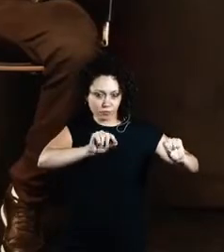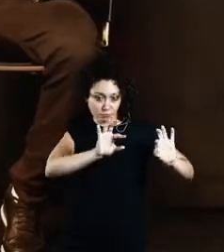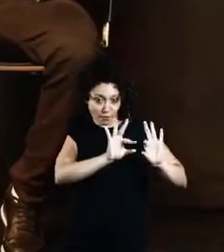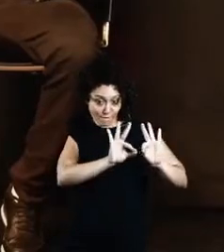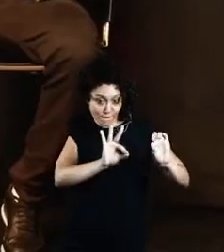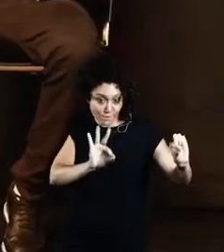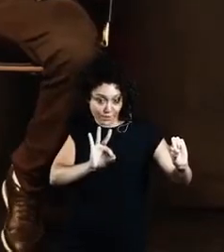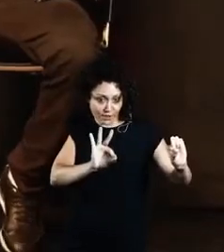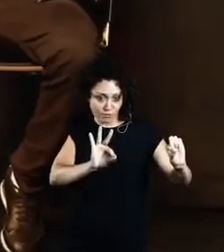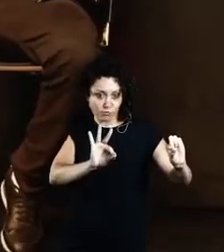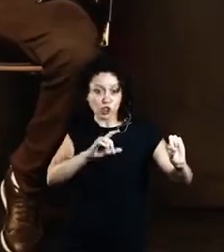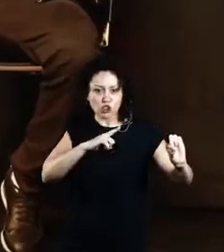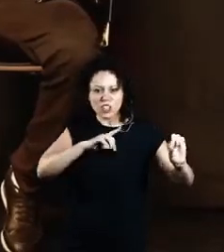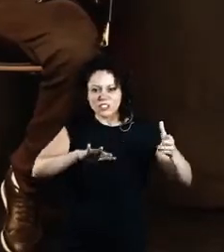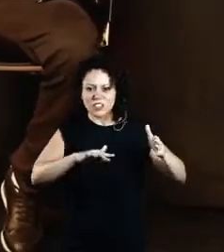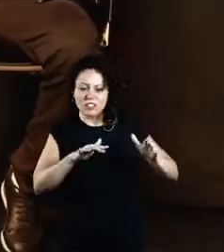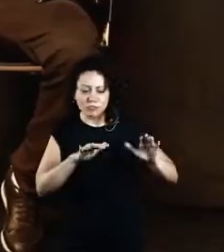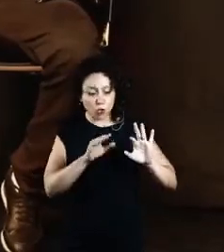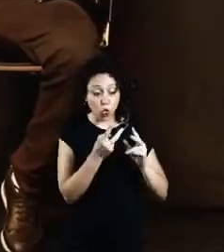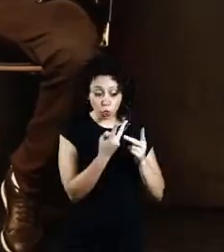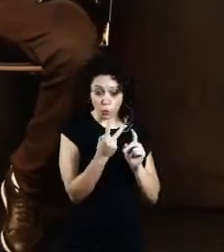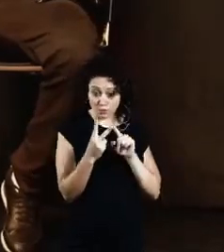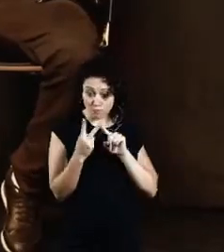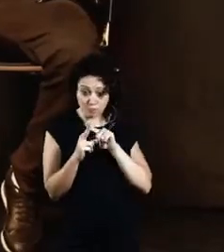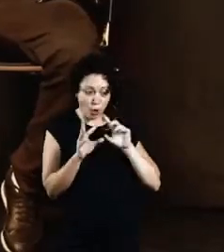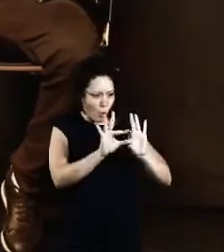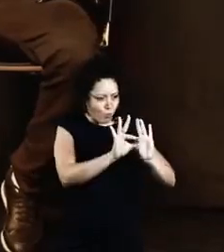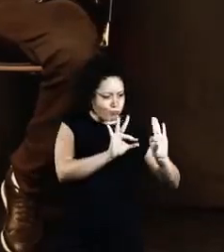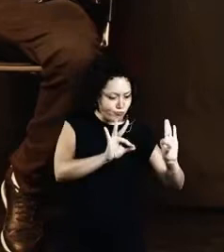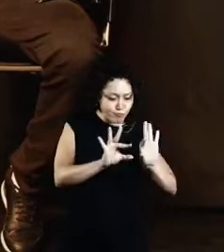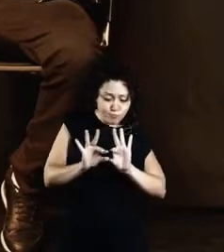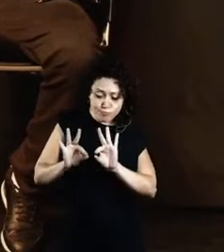dos dois rolos. E como fazer com os maiores?